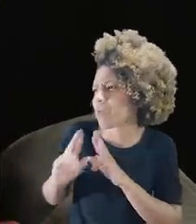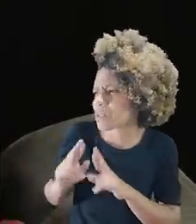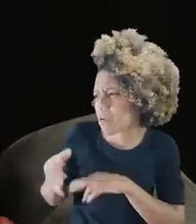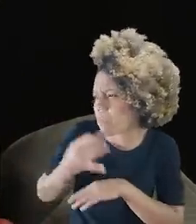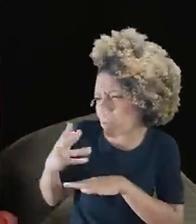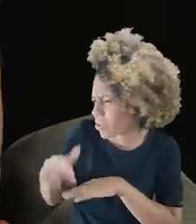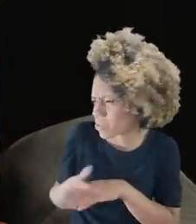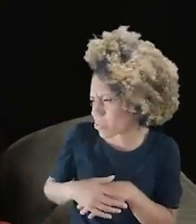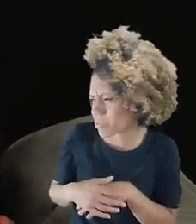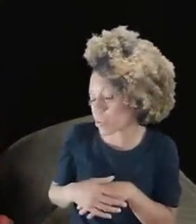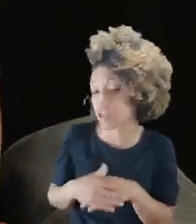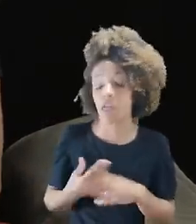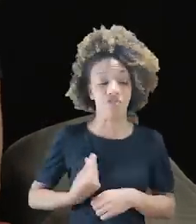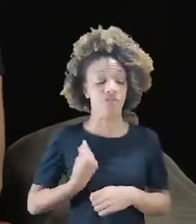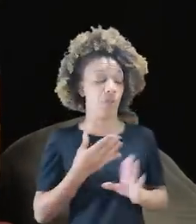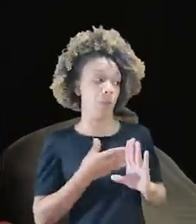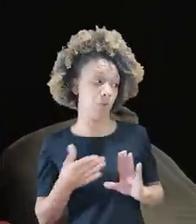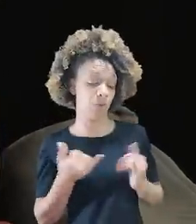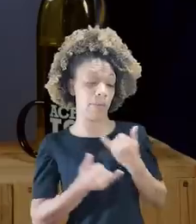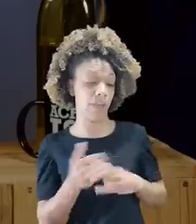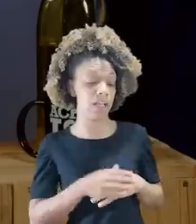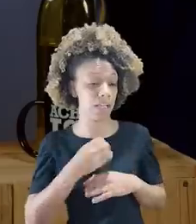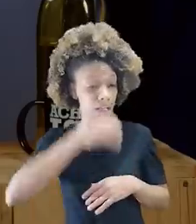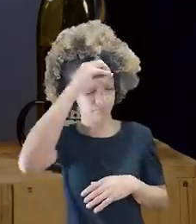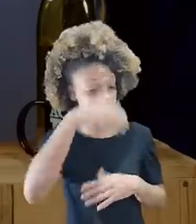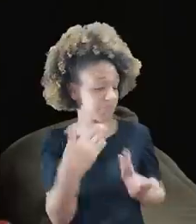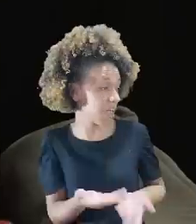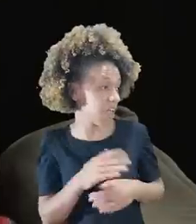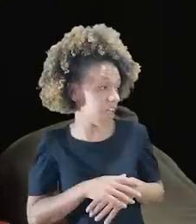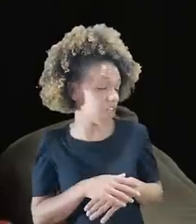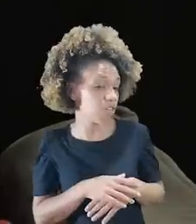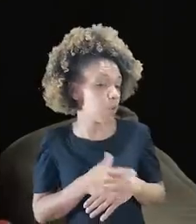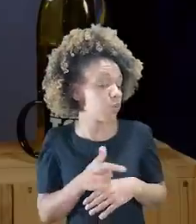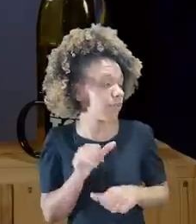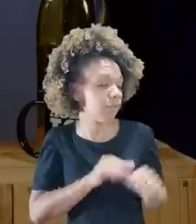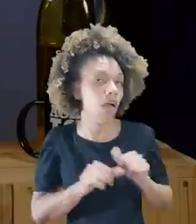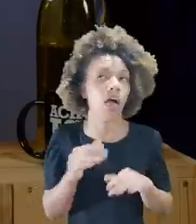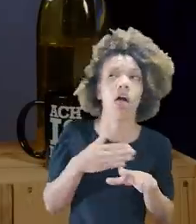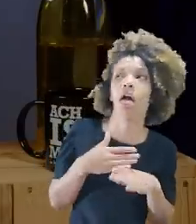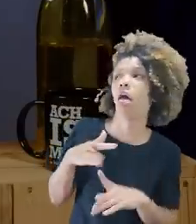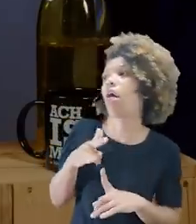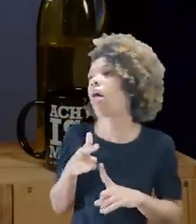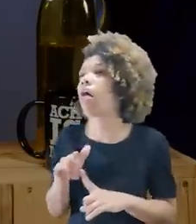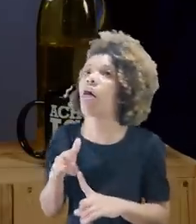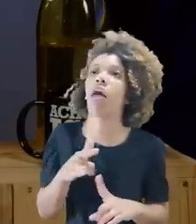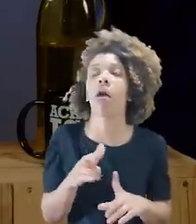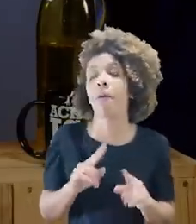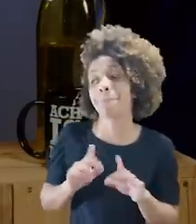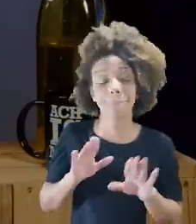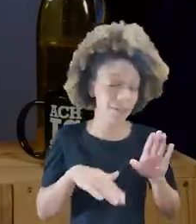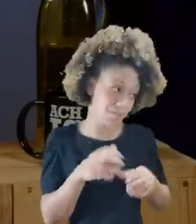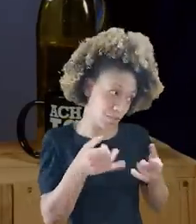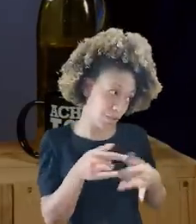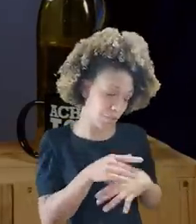é busca um pouco a sua ignorância seja ignorante silêncio é é gente ninguém mais que todo mundo quer falar e olha